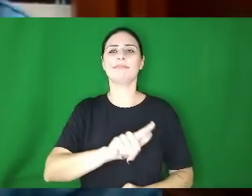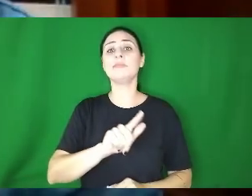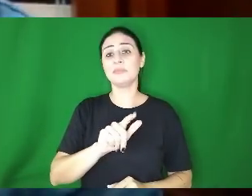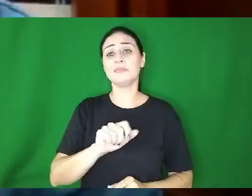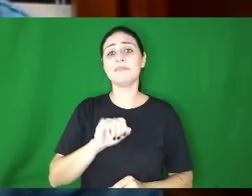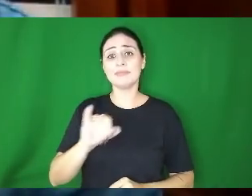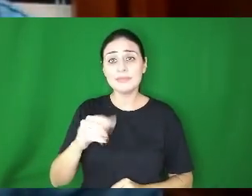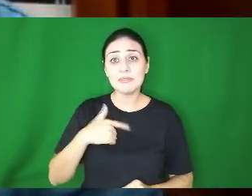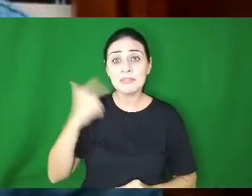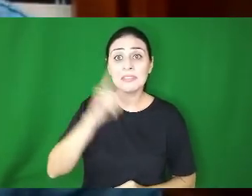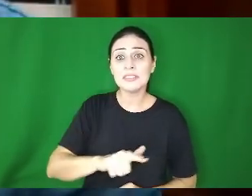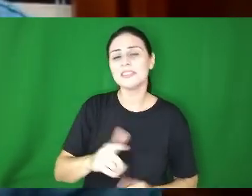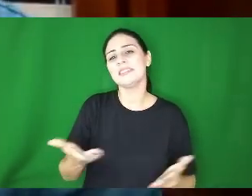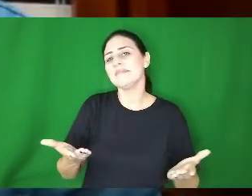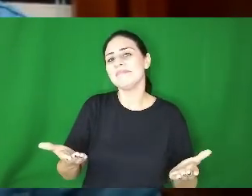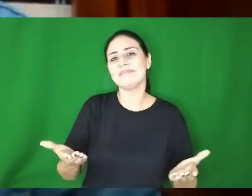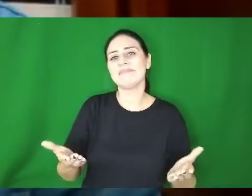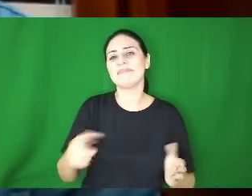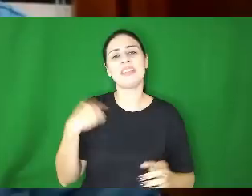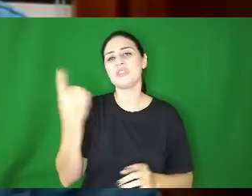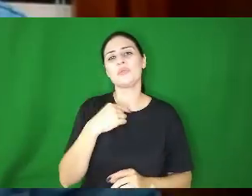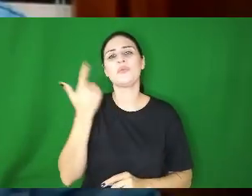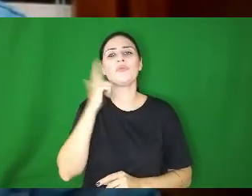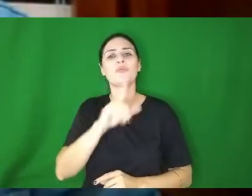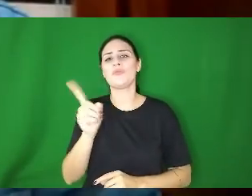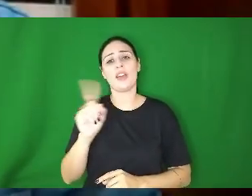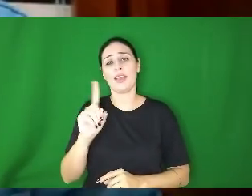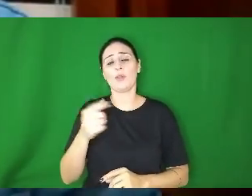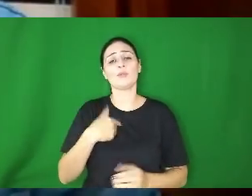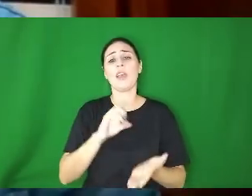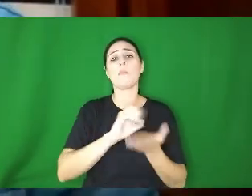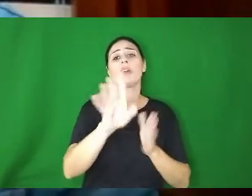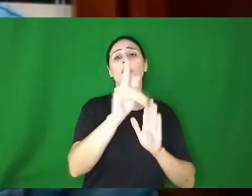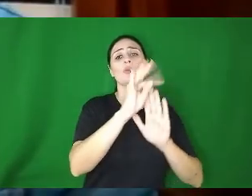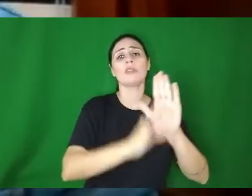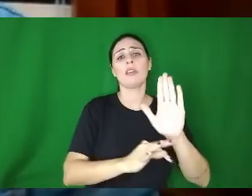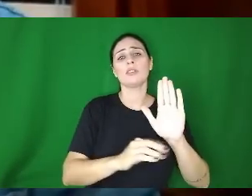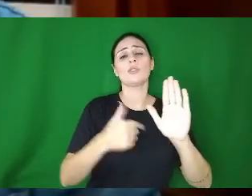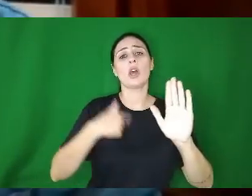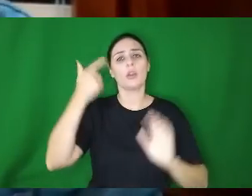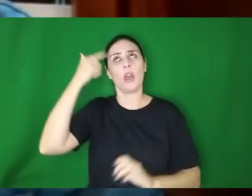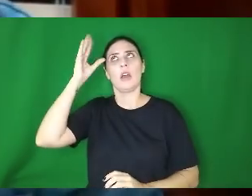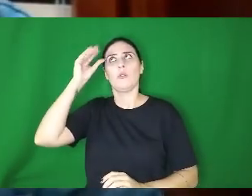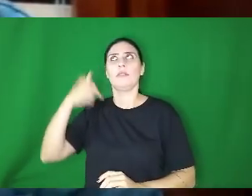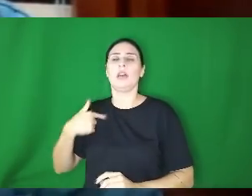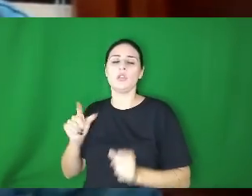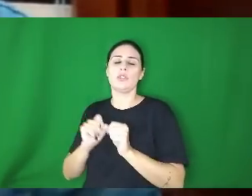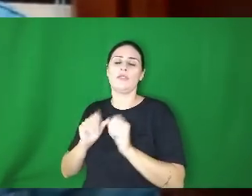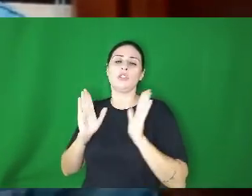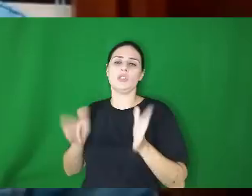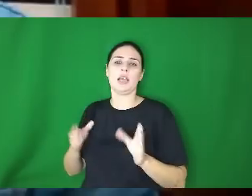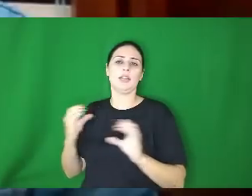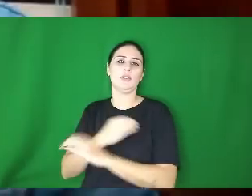uma metodologia que leva em conta a ascensão do abstrato ao concreto, que leva em conta